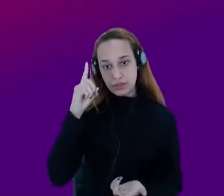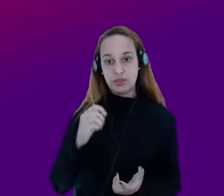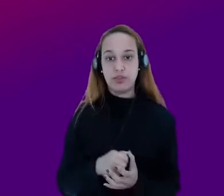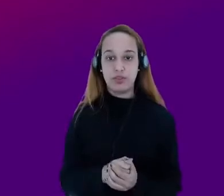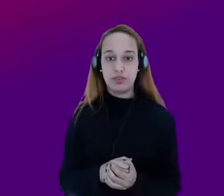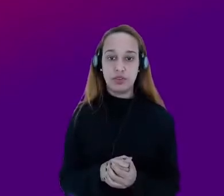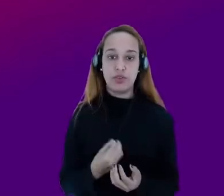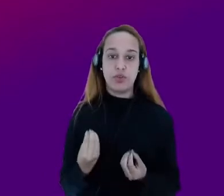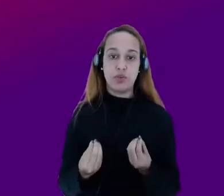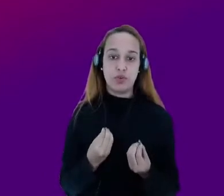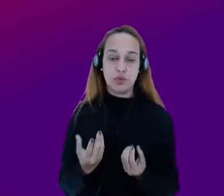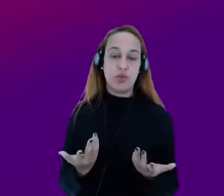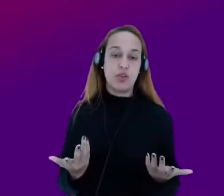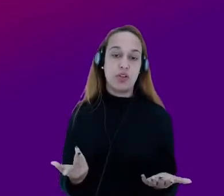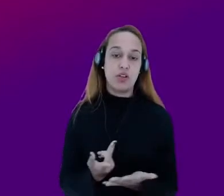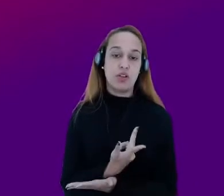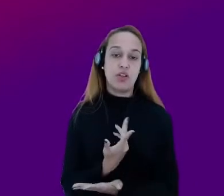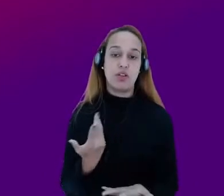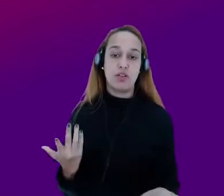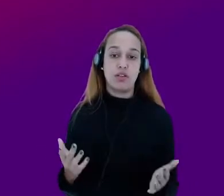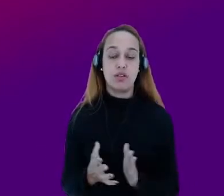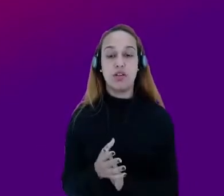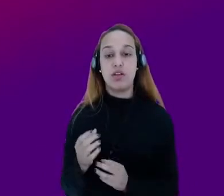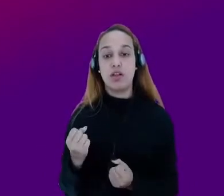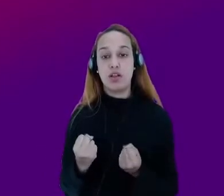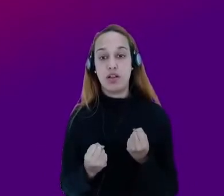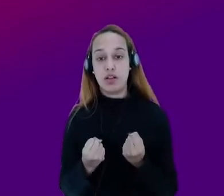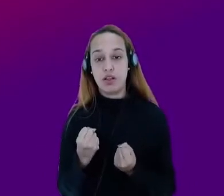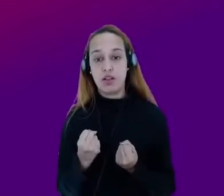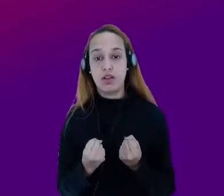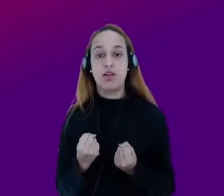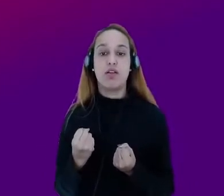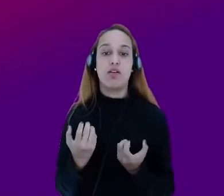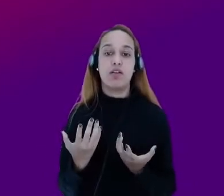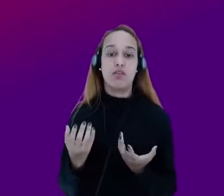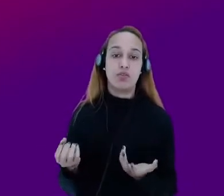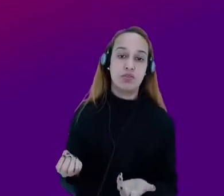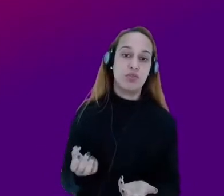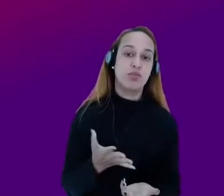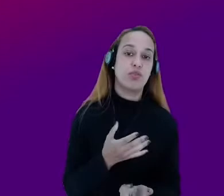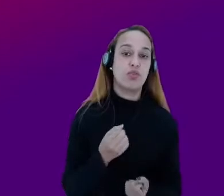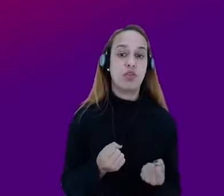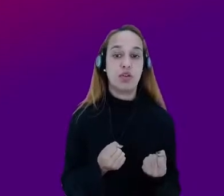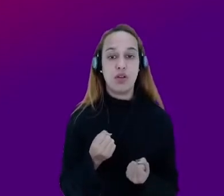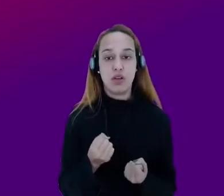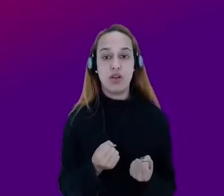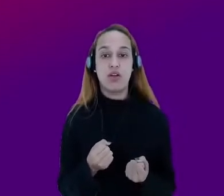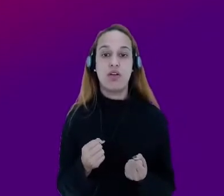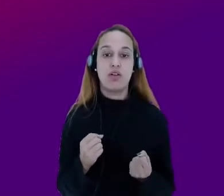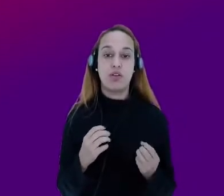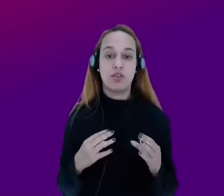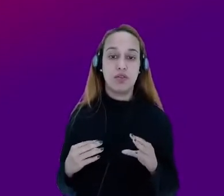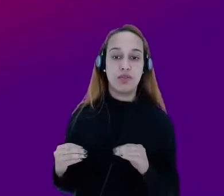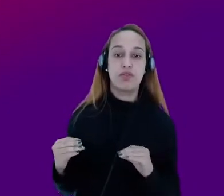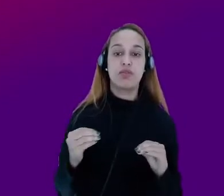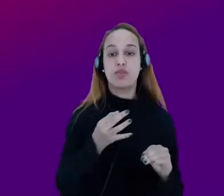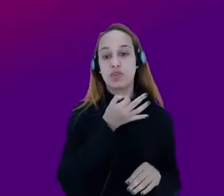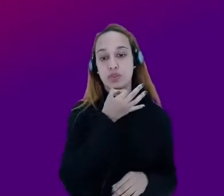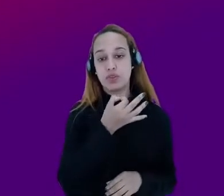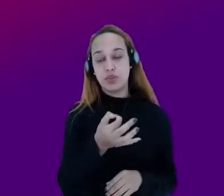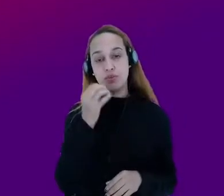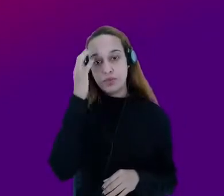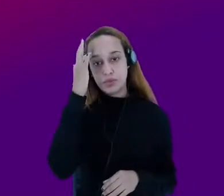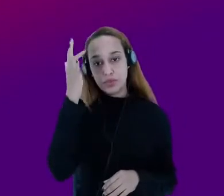Começam a surgir carros autônomos, começam a surgir carros que se falam. Então, imagina isso, né? Se os